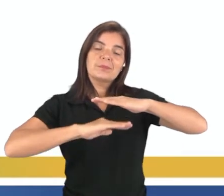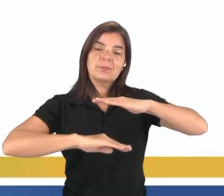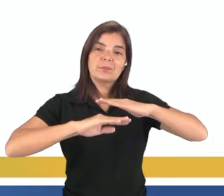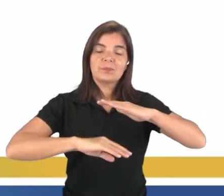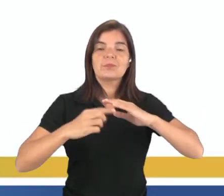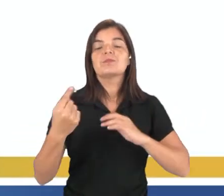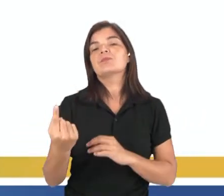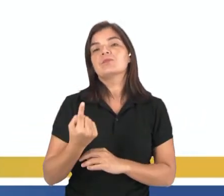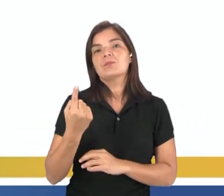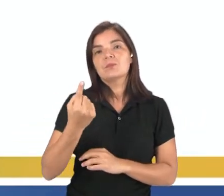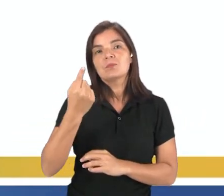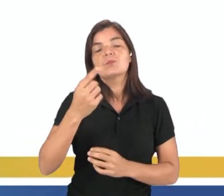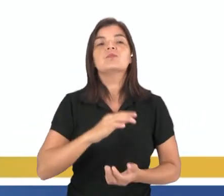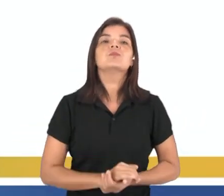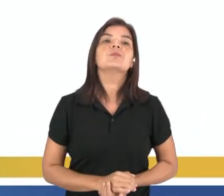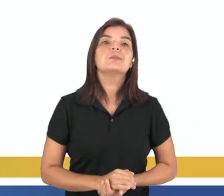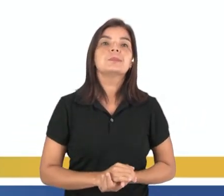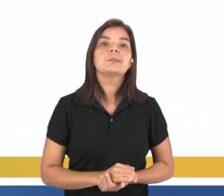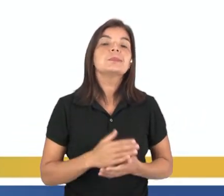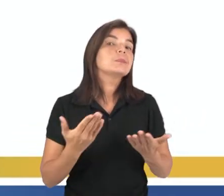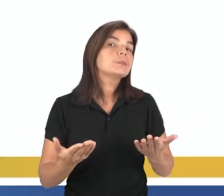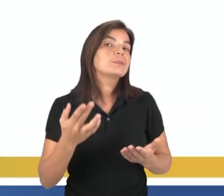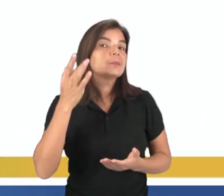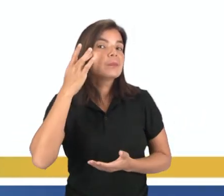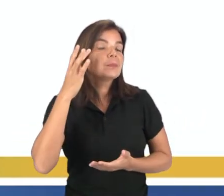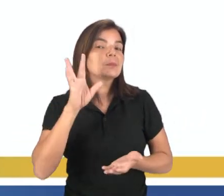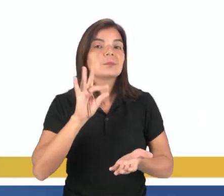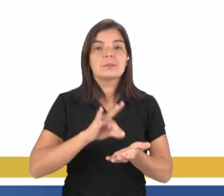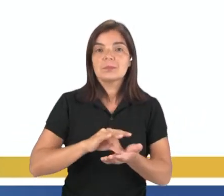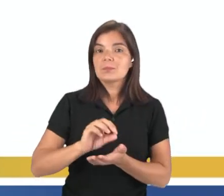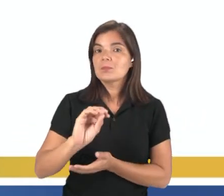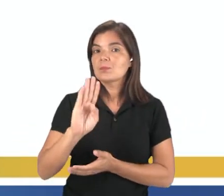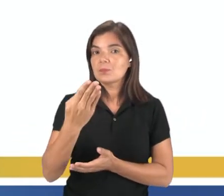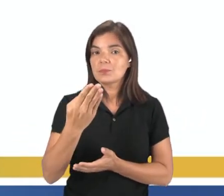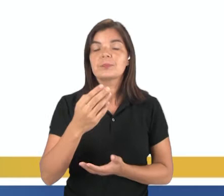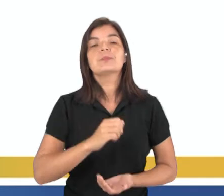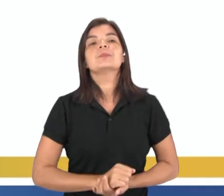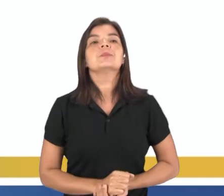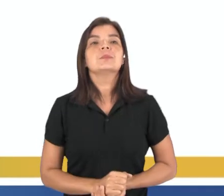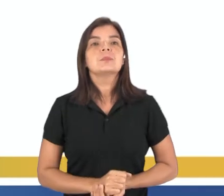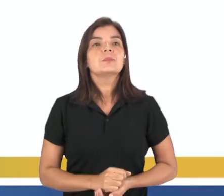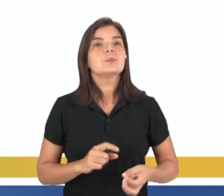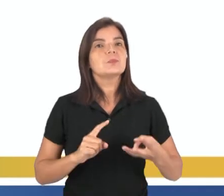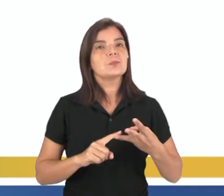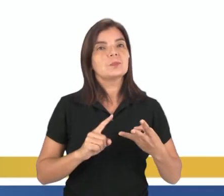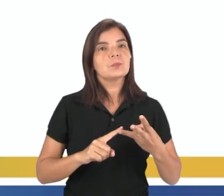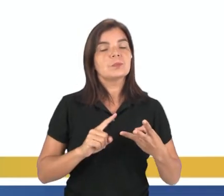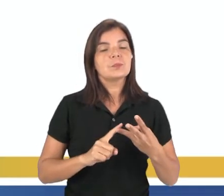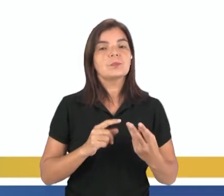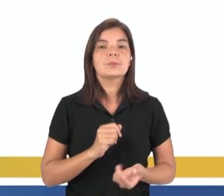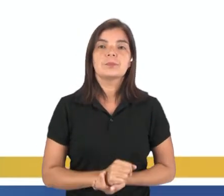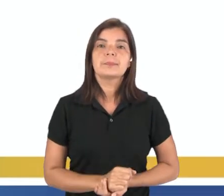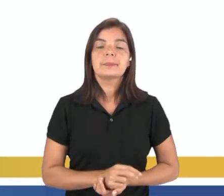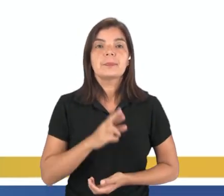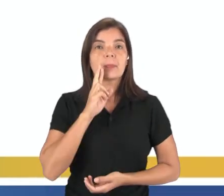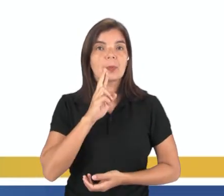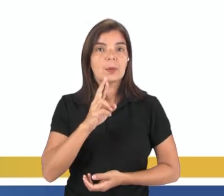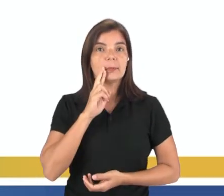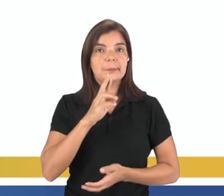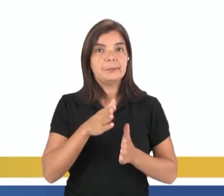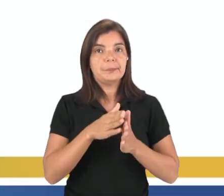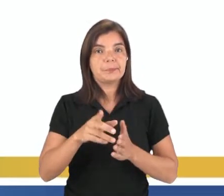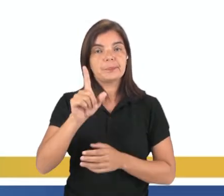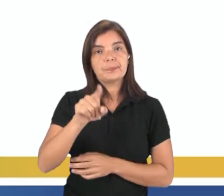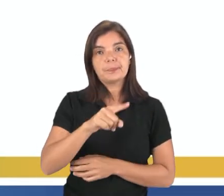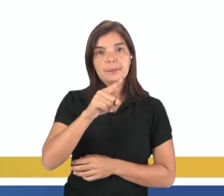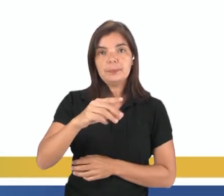regiões de baixa temperatura. Classifica aí o que você acha que é verdadeiro e o que você acha que é falso. A3. Considere as